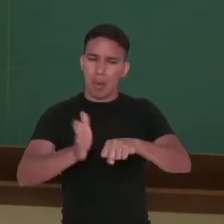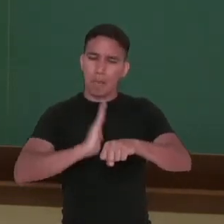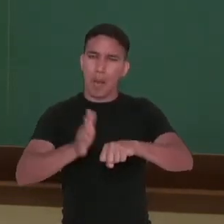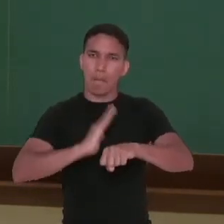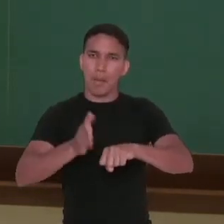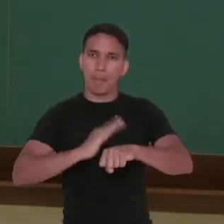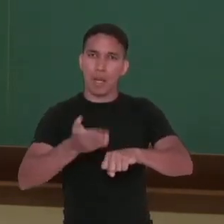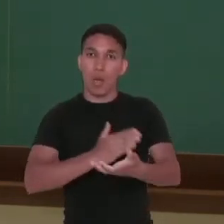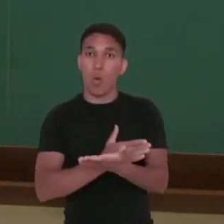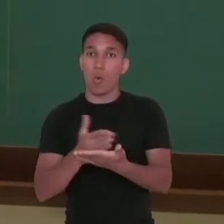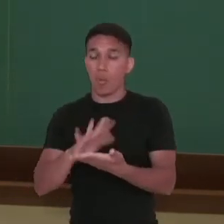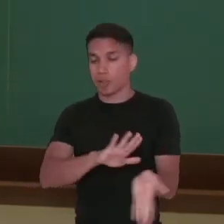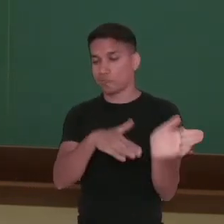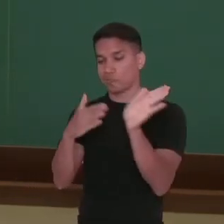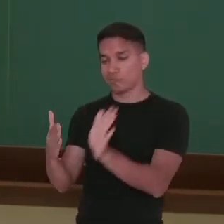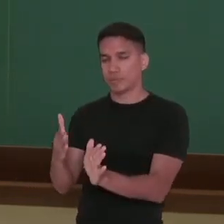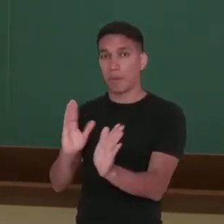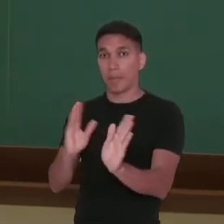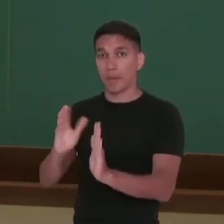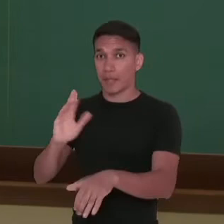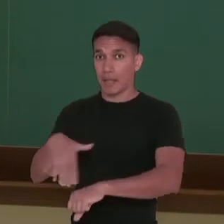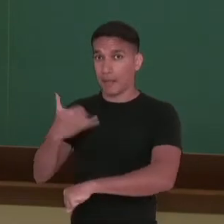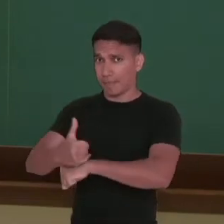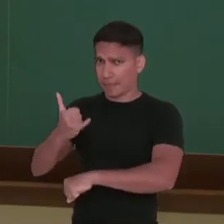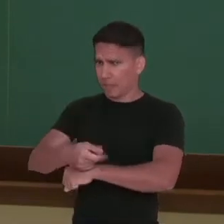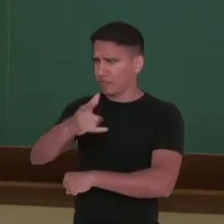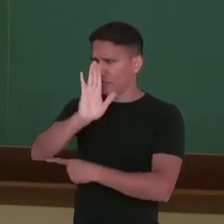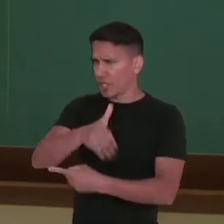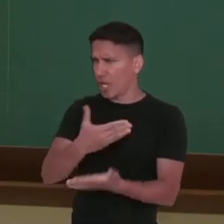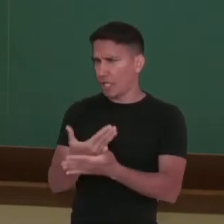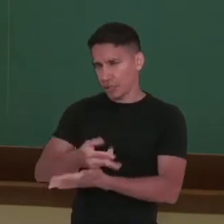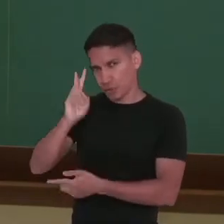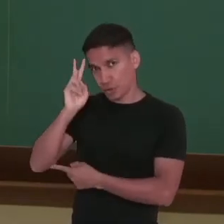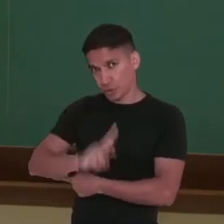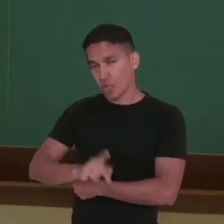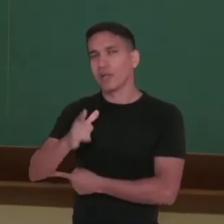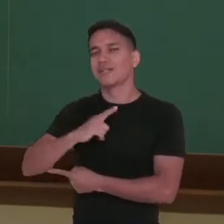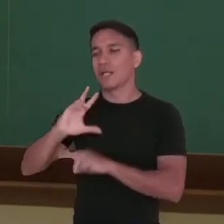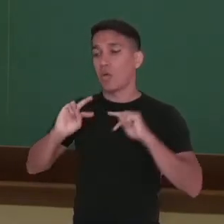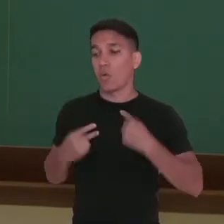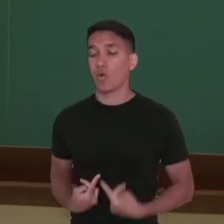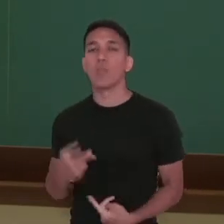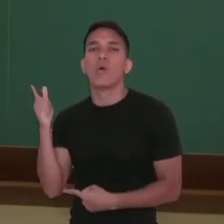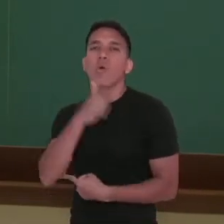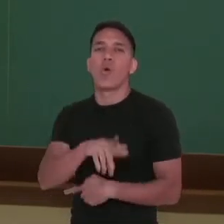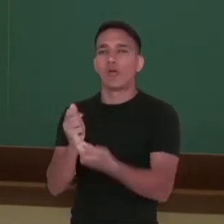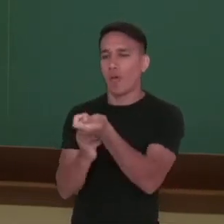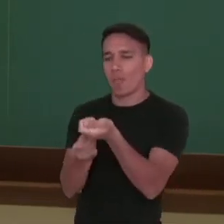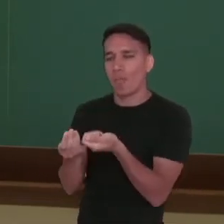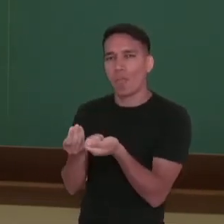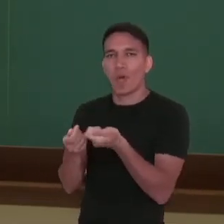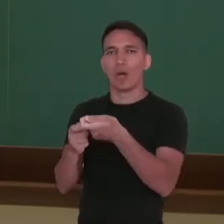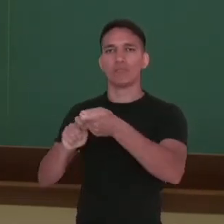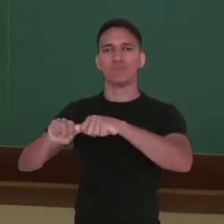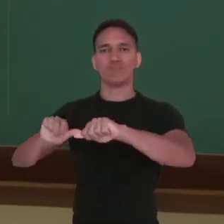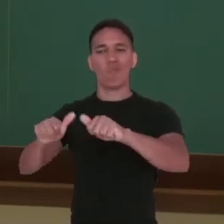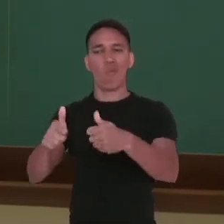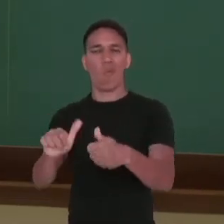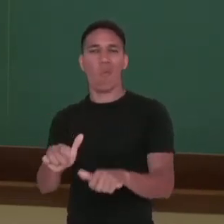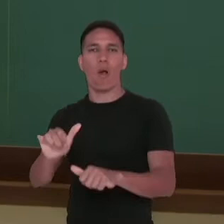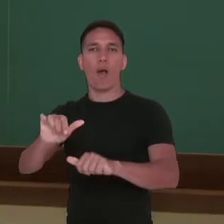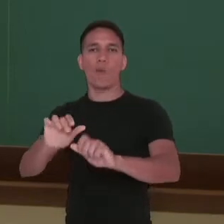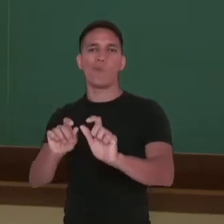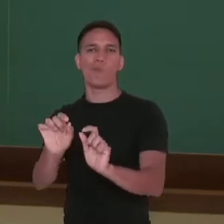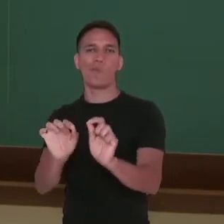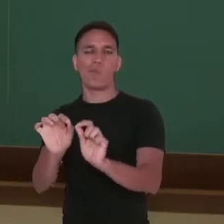era dos metais. Lembre-se que você estuda em história isso. Então o ser humano consegue modelar os metais. E